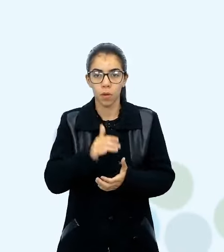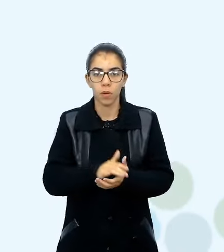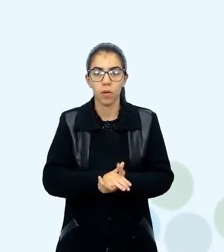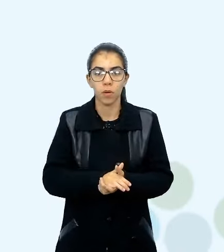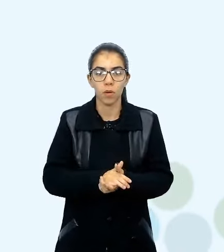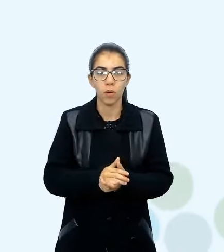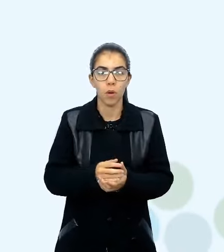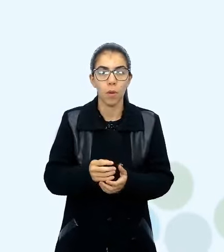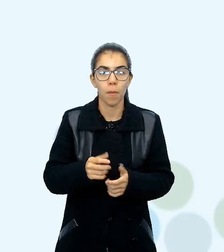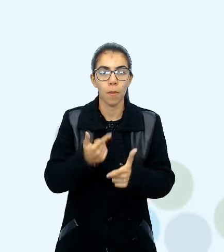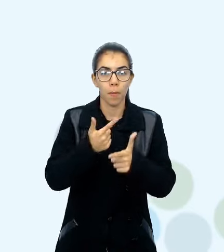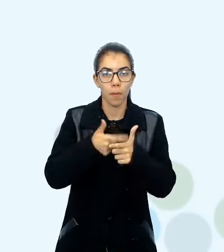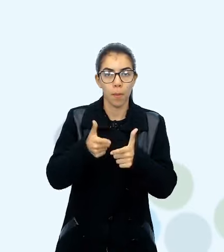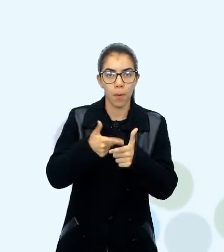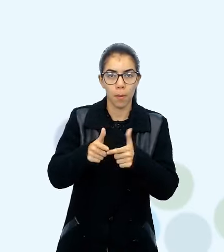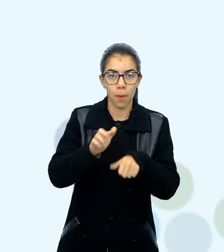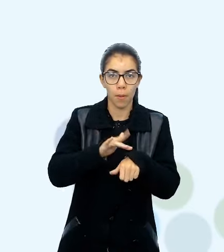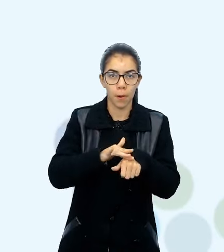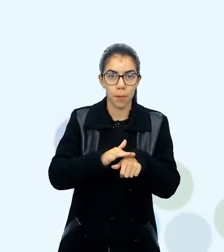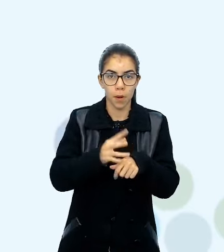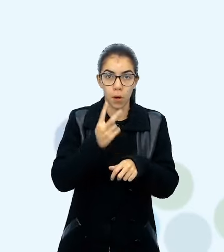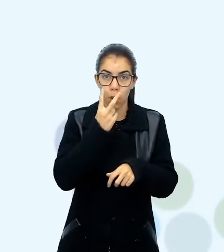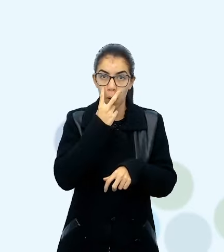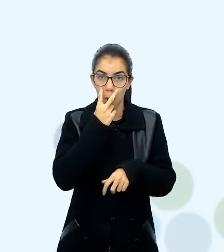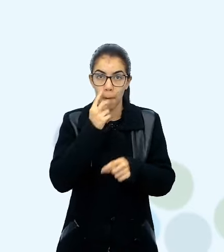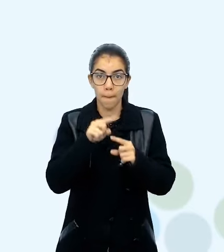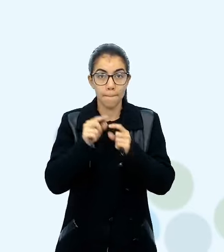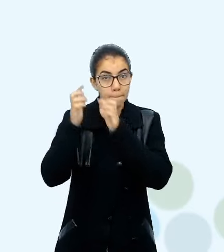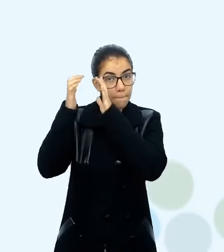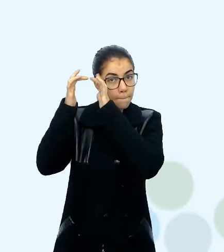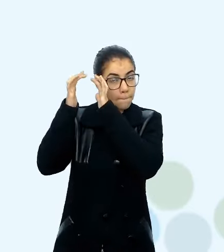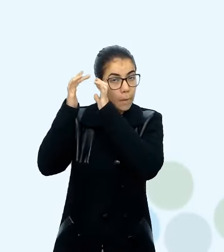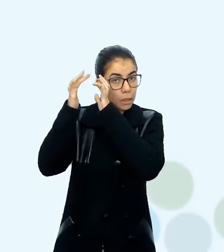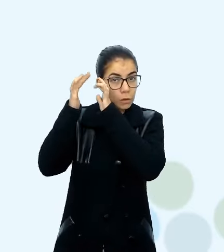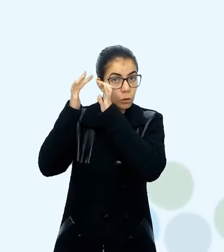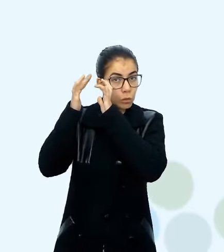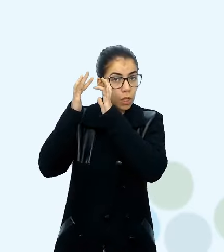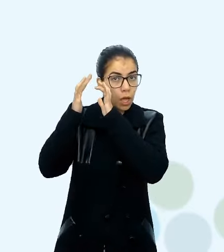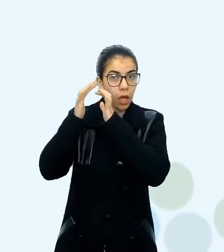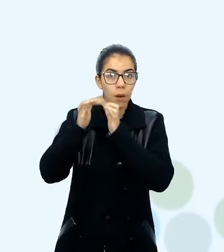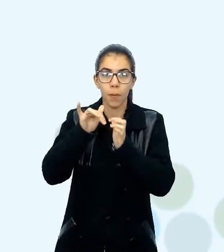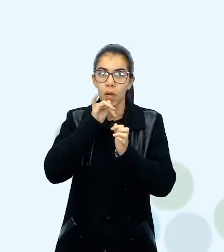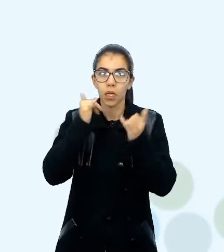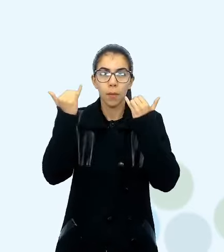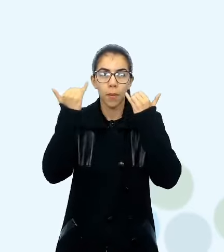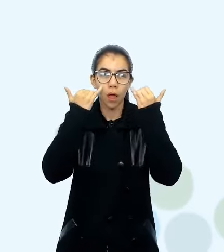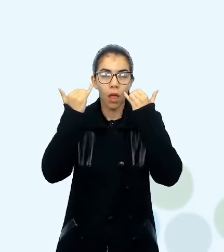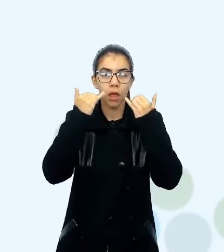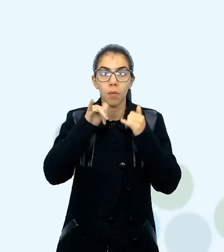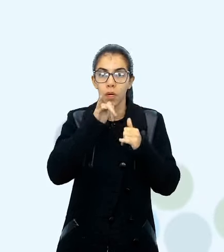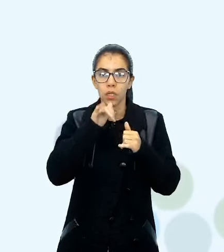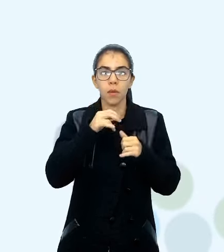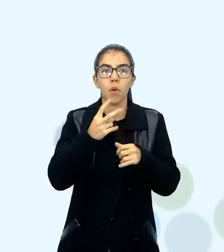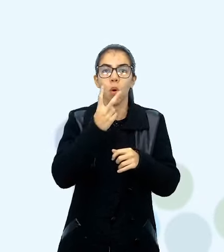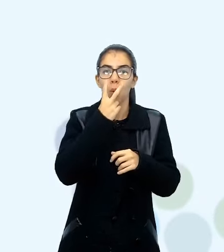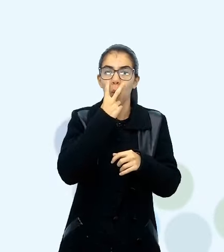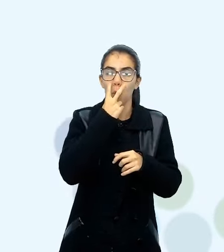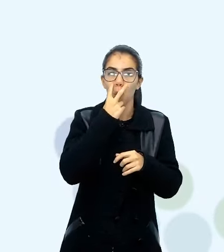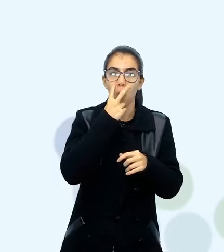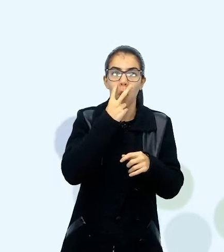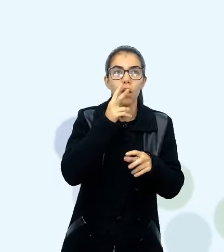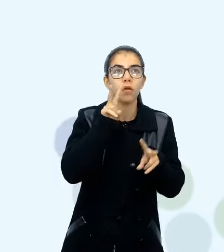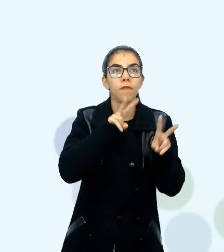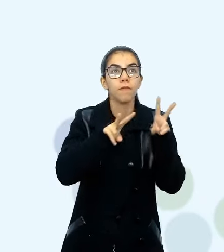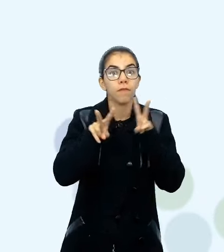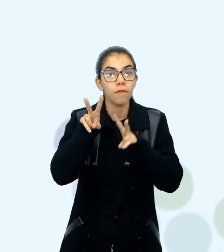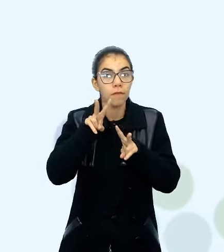olho em si. Mas o cérebro não recebe a informação, né? Então, o nosso olho capta a informação, mas o cérebro